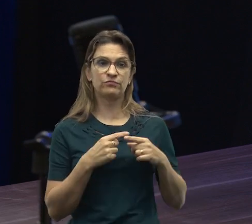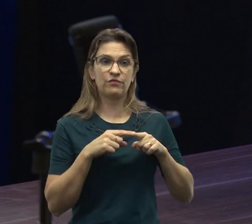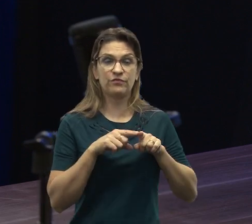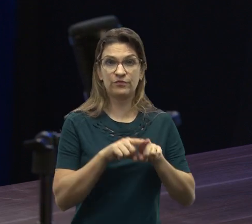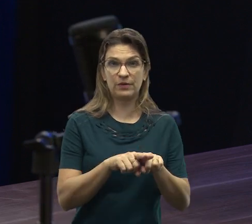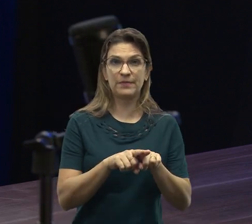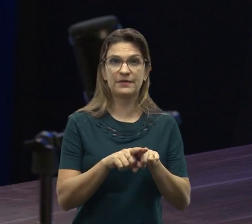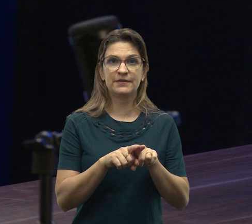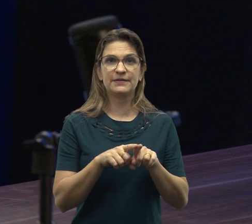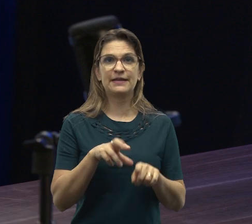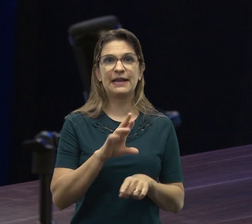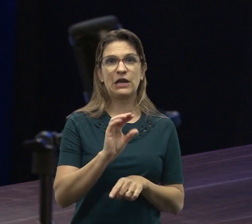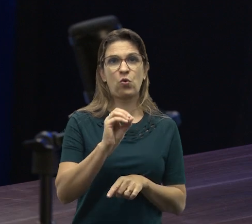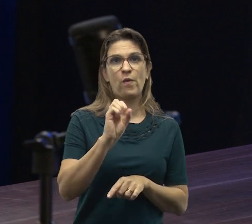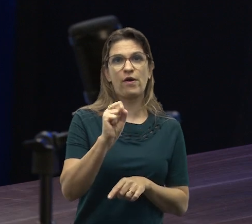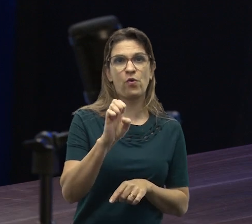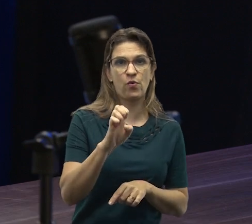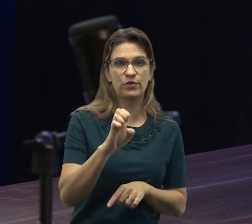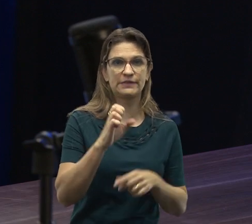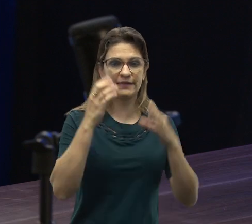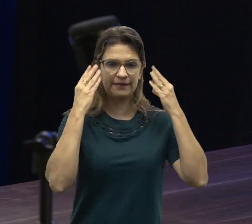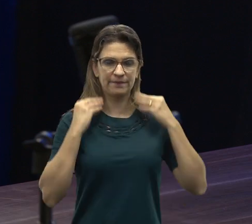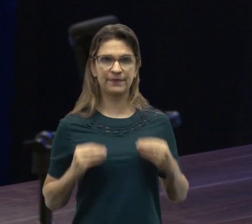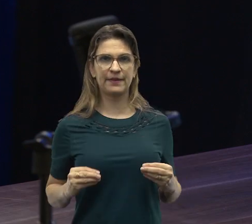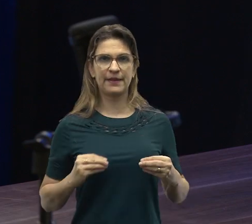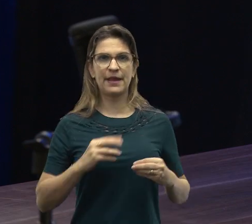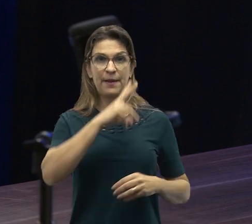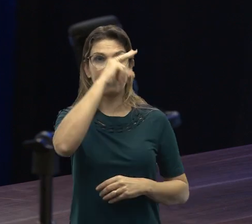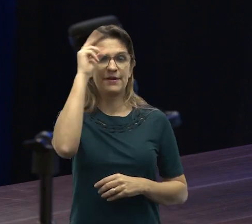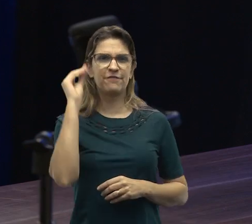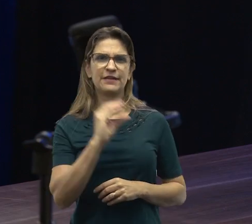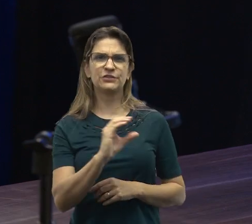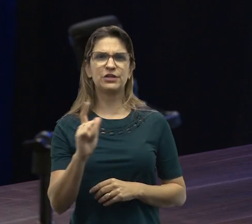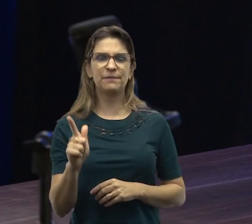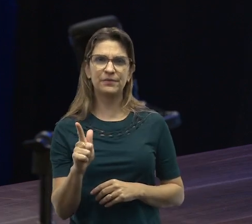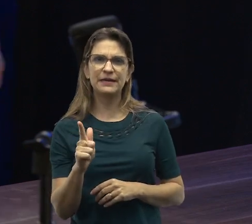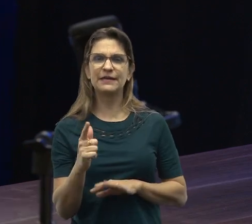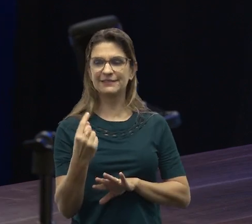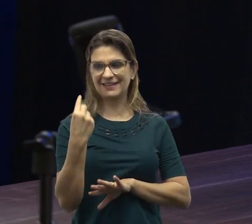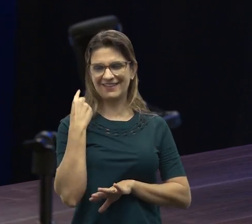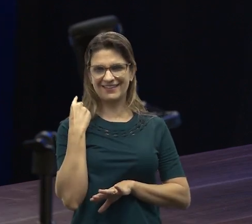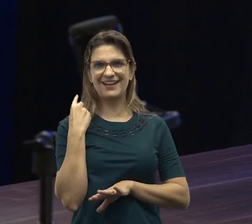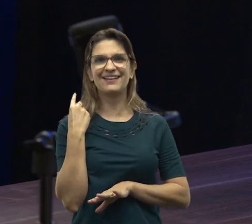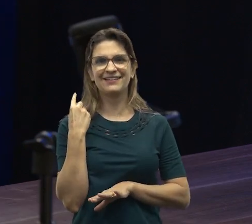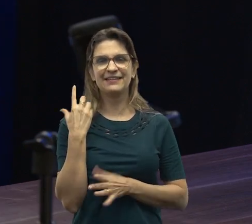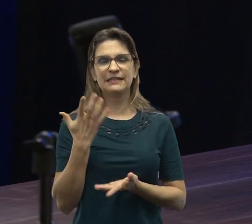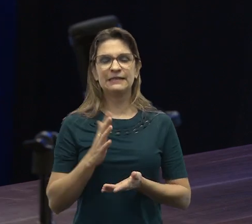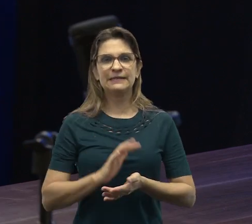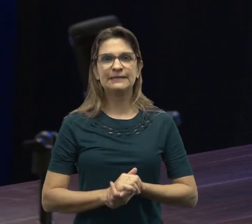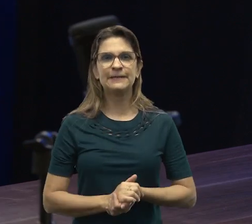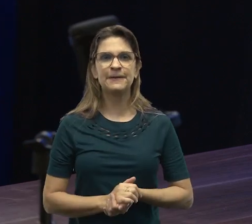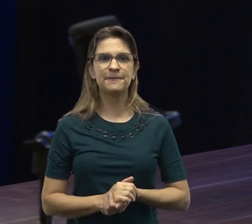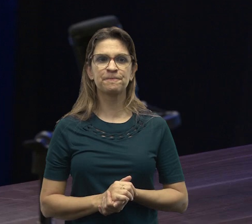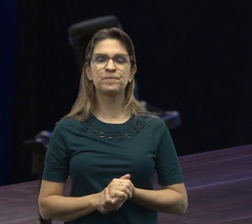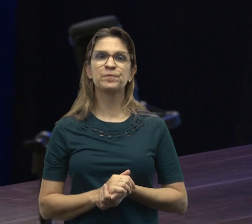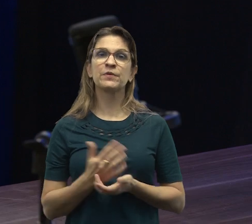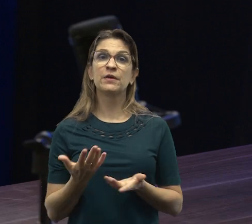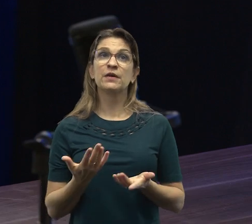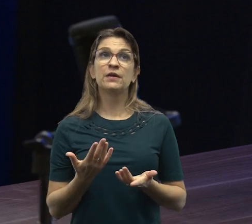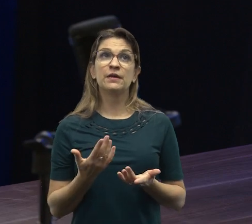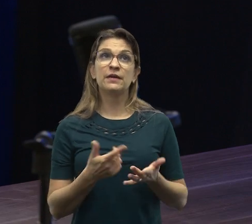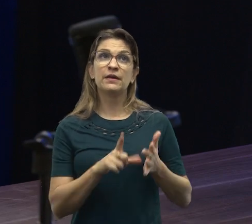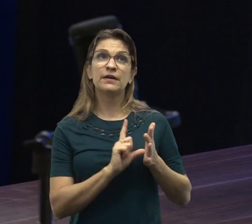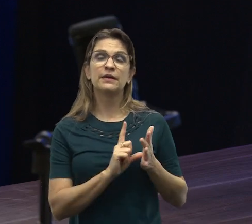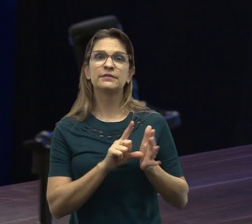Campo Grande, e mesmo eu já falava antes, né? Porque a gente é consultado para essa parte do plano